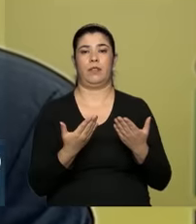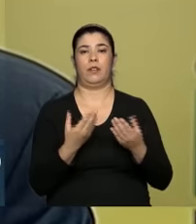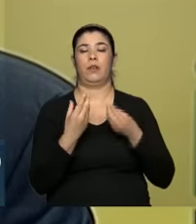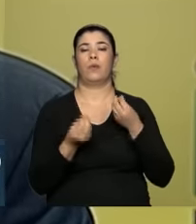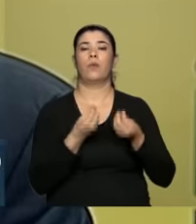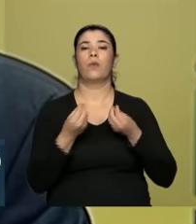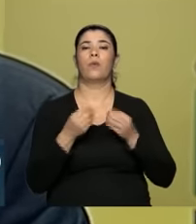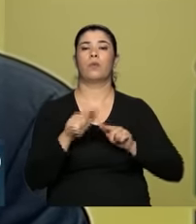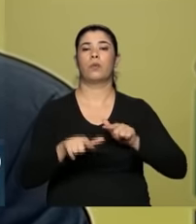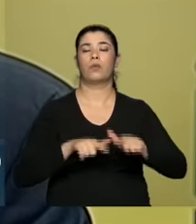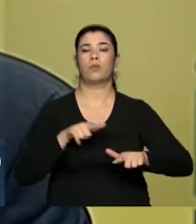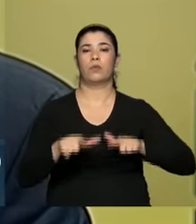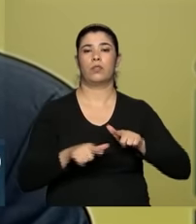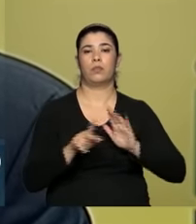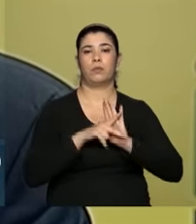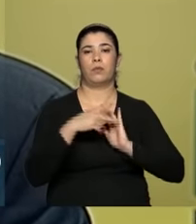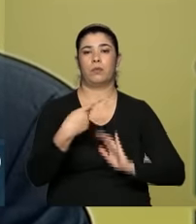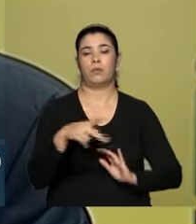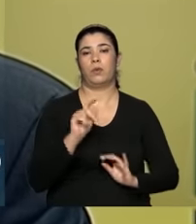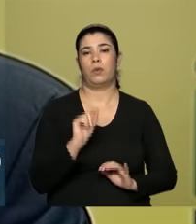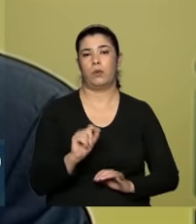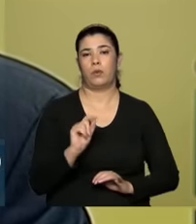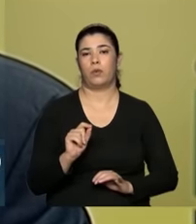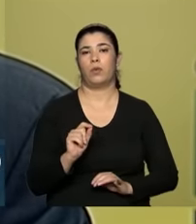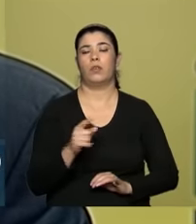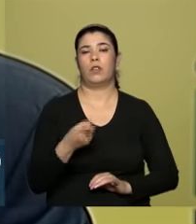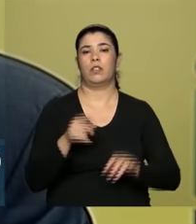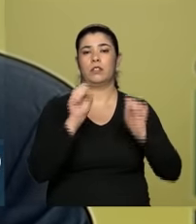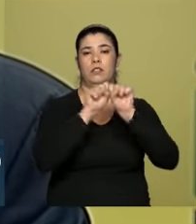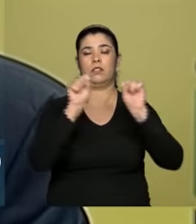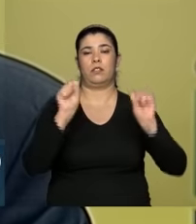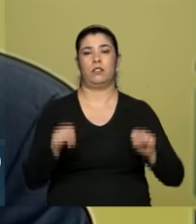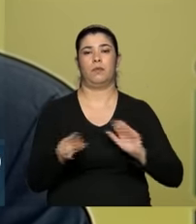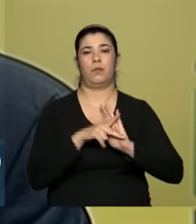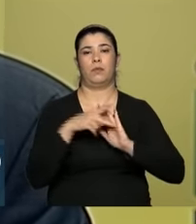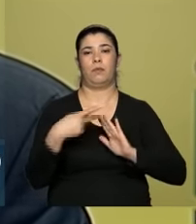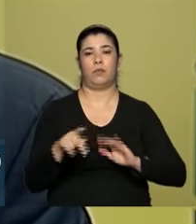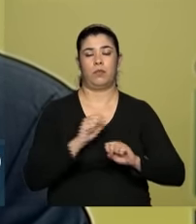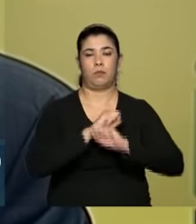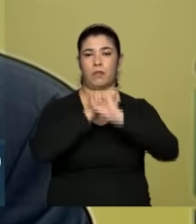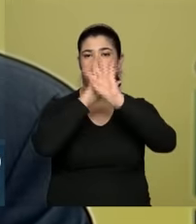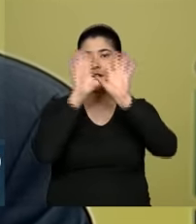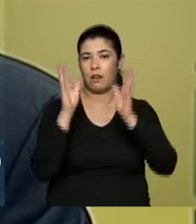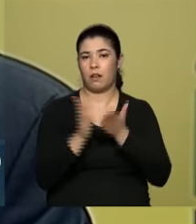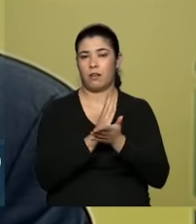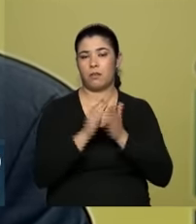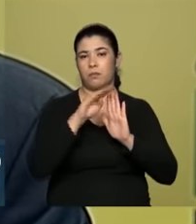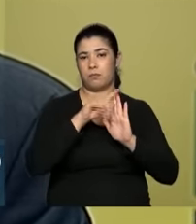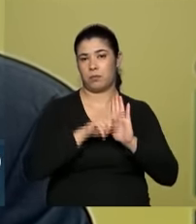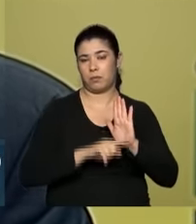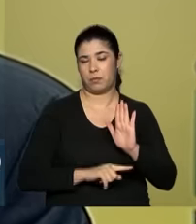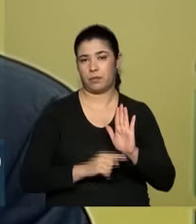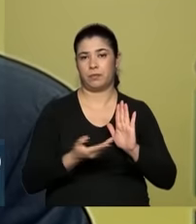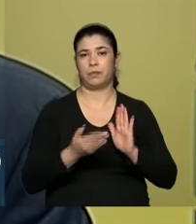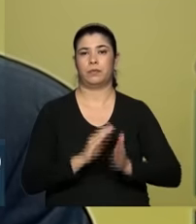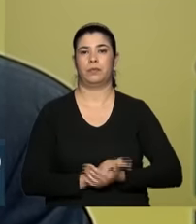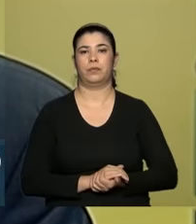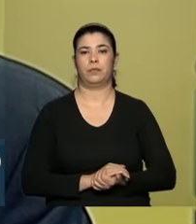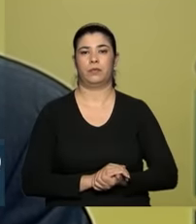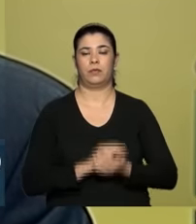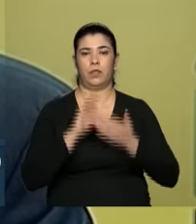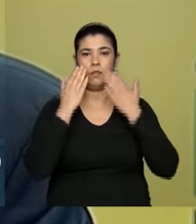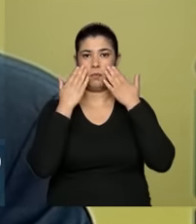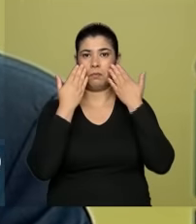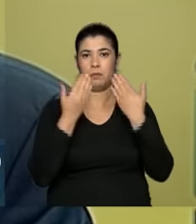de como funciona esse sistema para esclarecer uns pontos. Você pode passar o primeiro slide, Vinícius, por